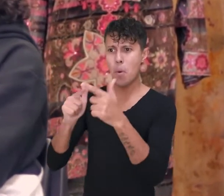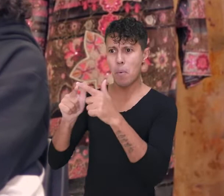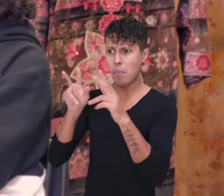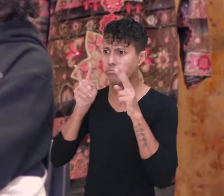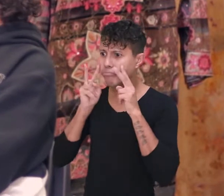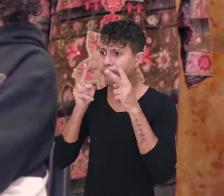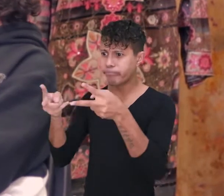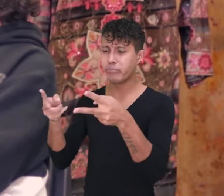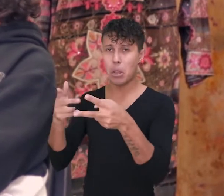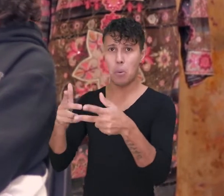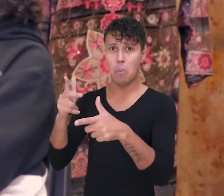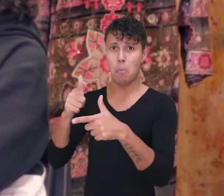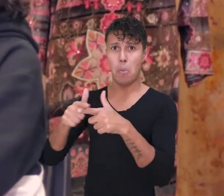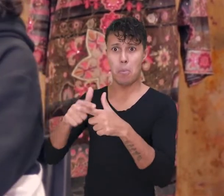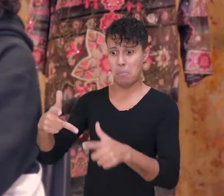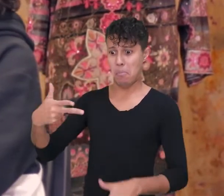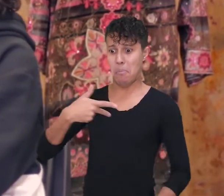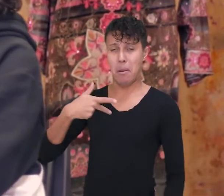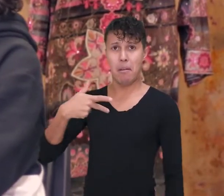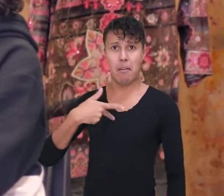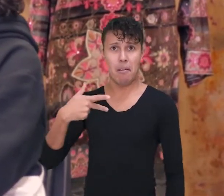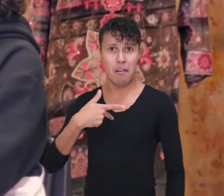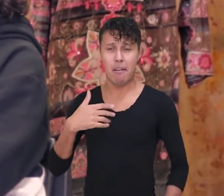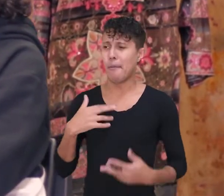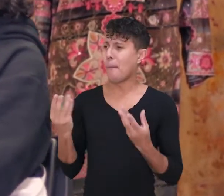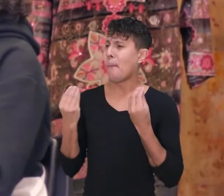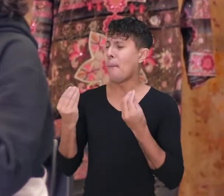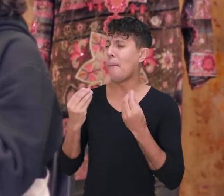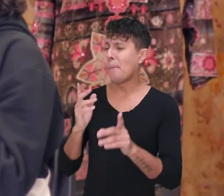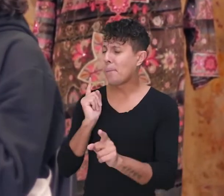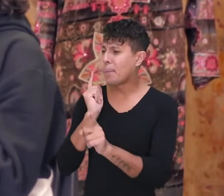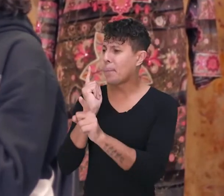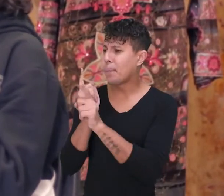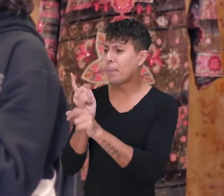problema? Porque às vezes um problema é meu, mas você se identifica com ele.